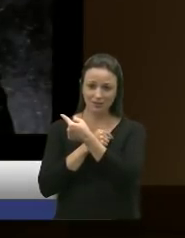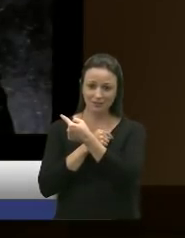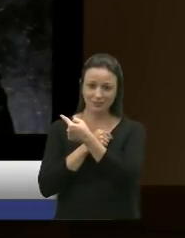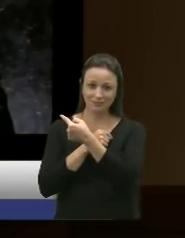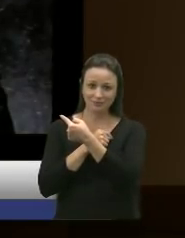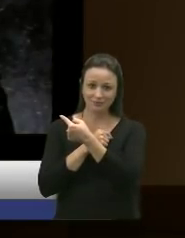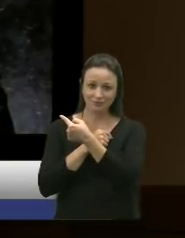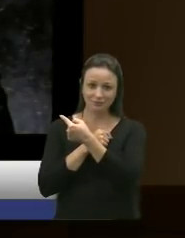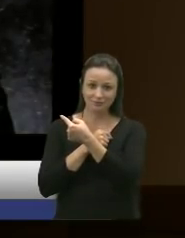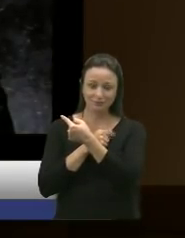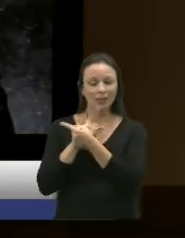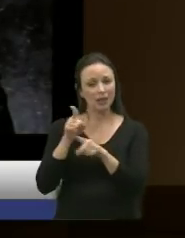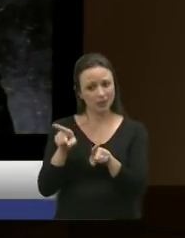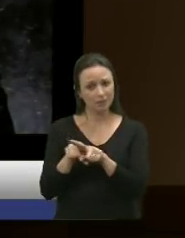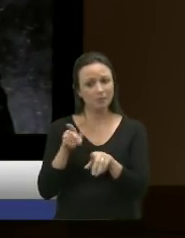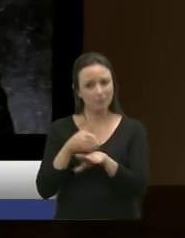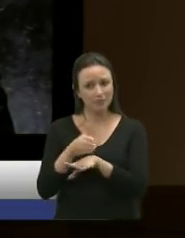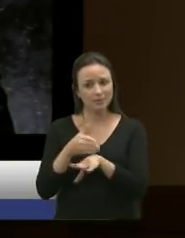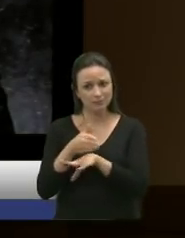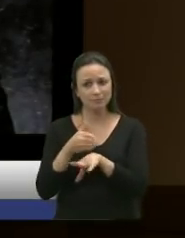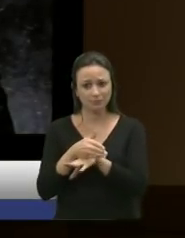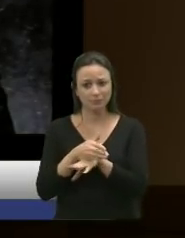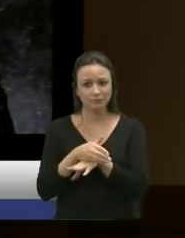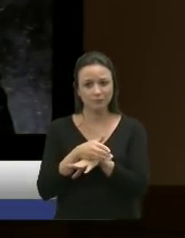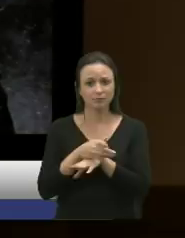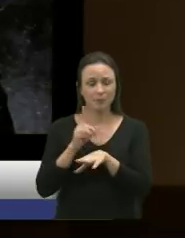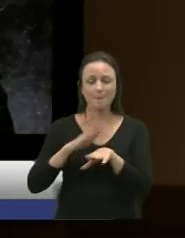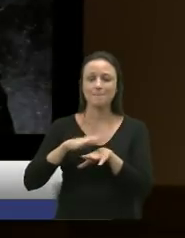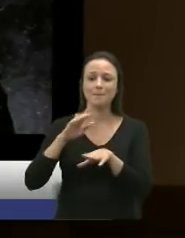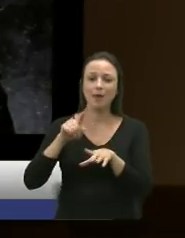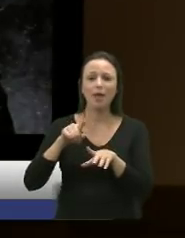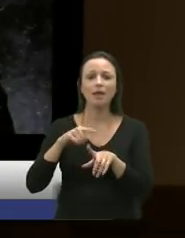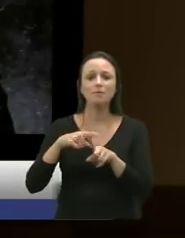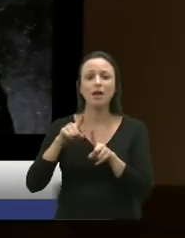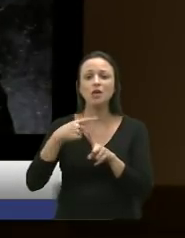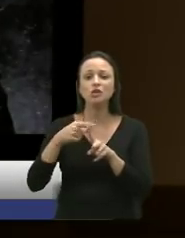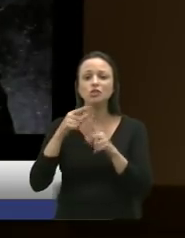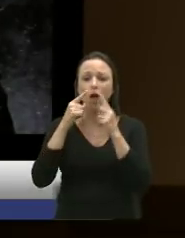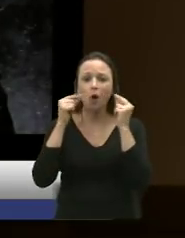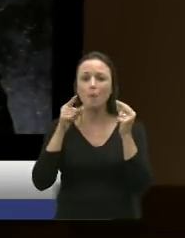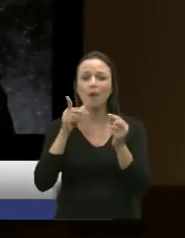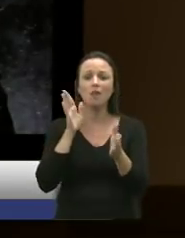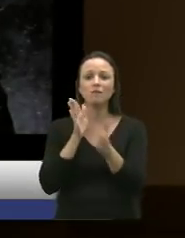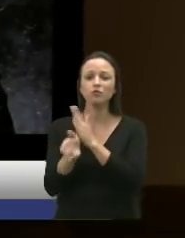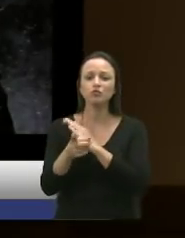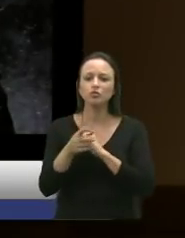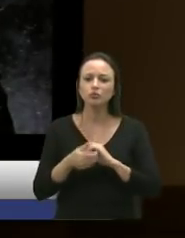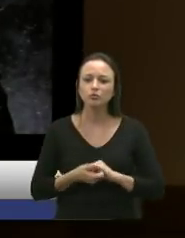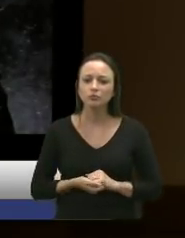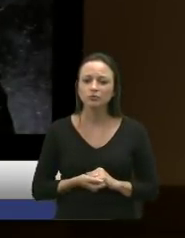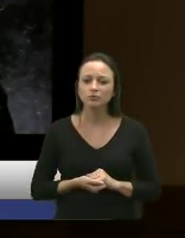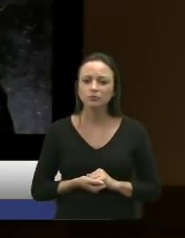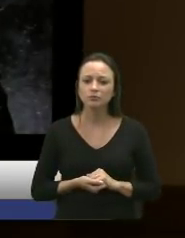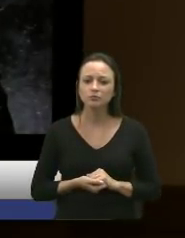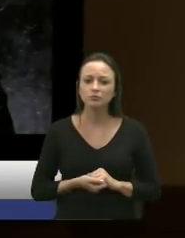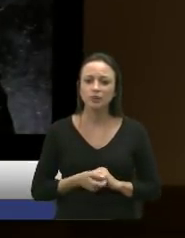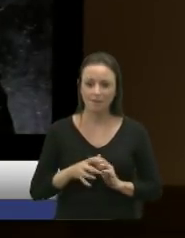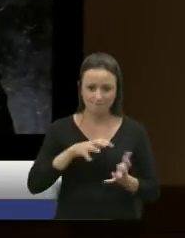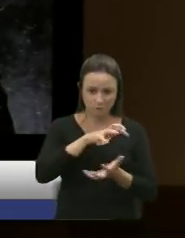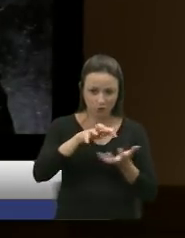Ele também deveria participar, ainda mais por Jaú, só que ele fugiu. Não da